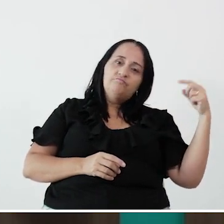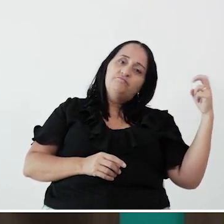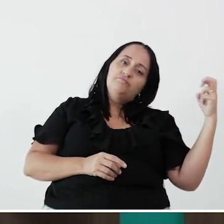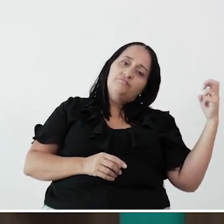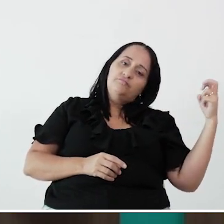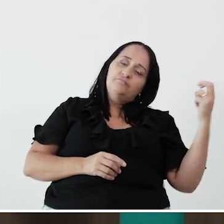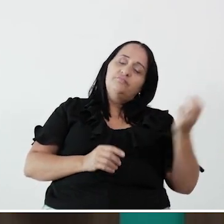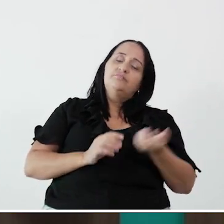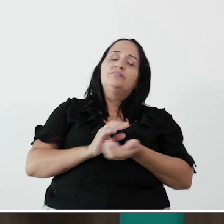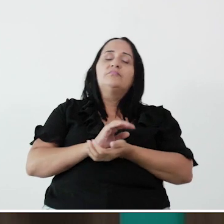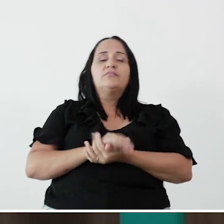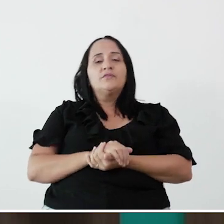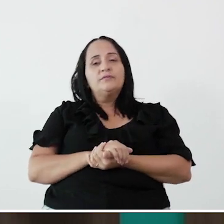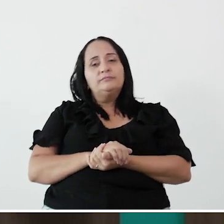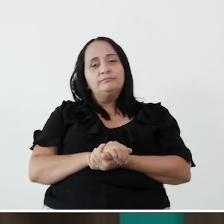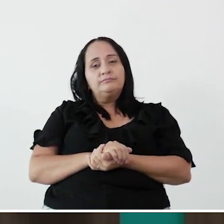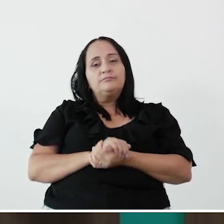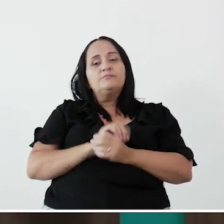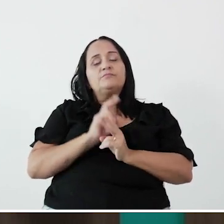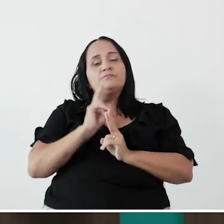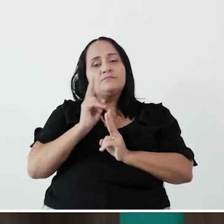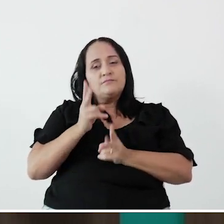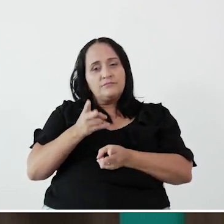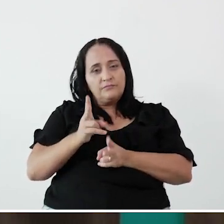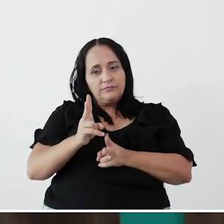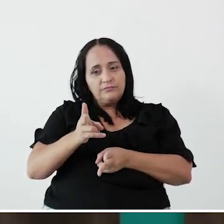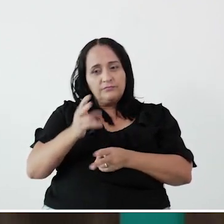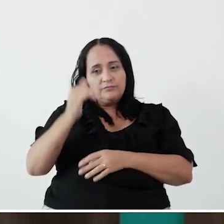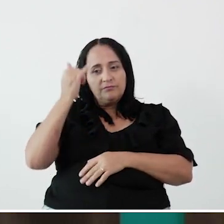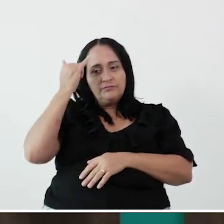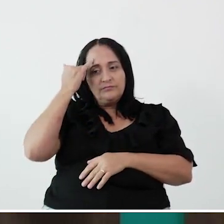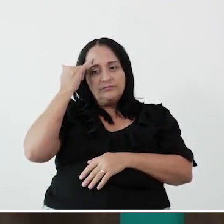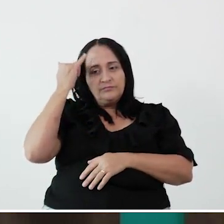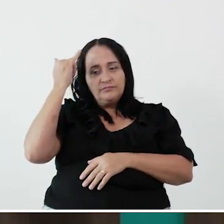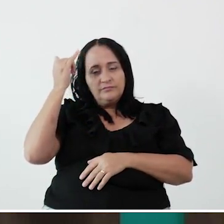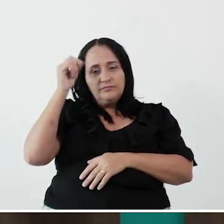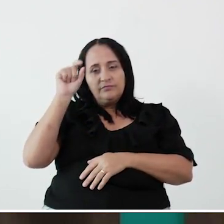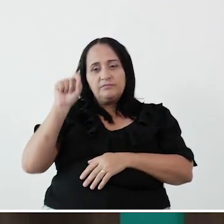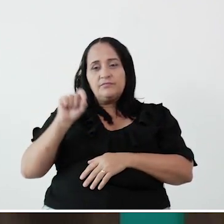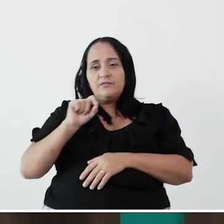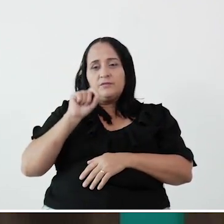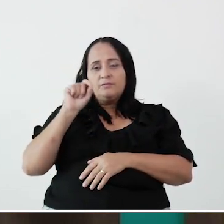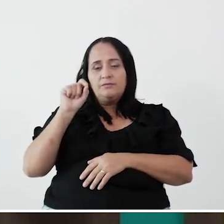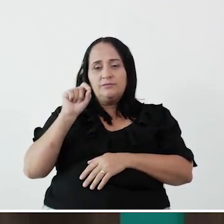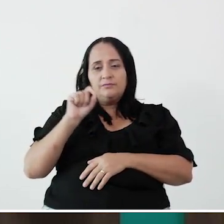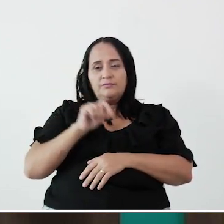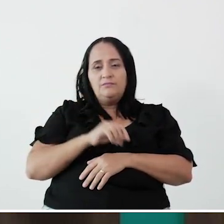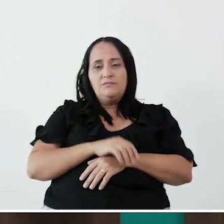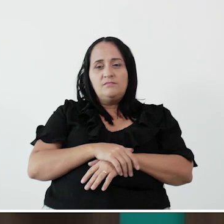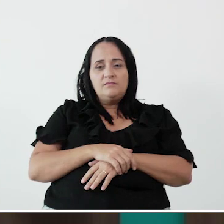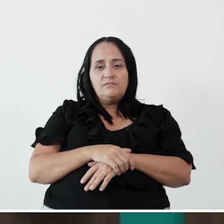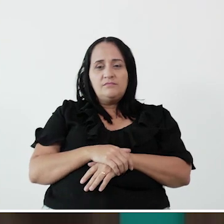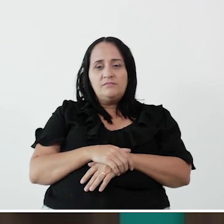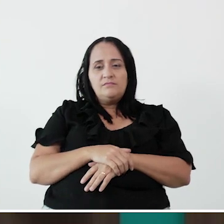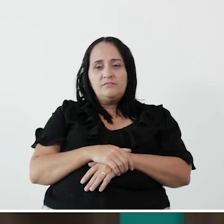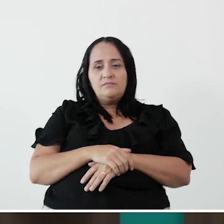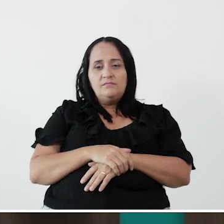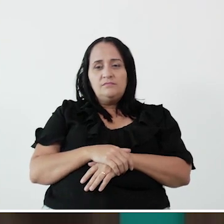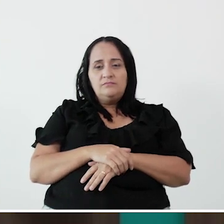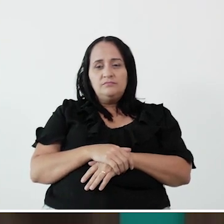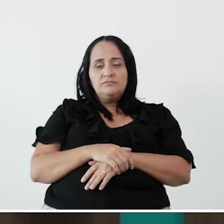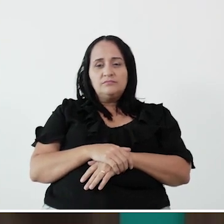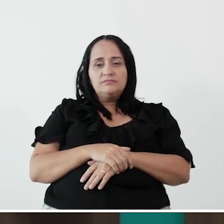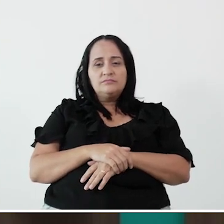5, menos 6. Continuando nessa ideia, acima da origem, valores positivos